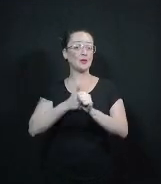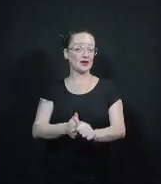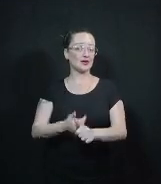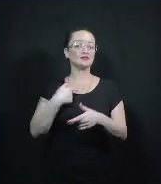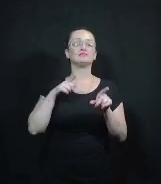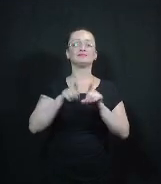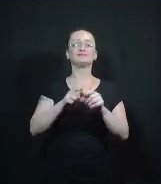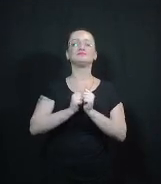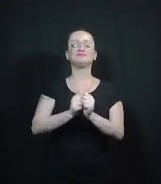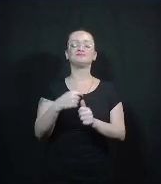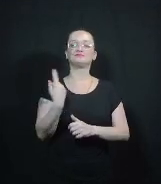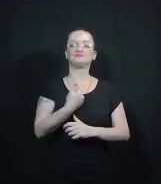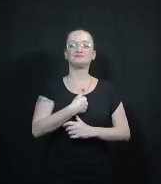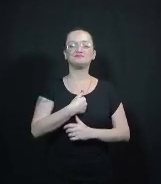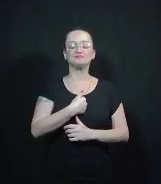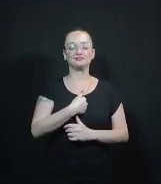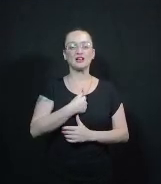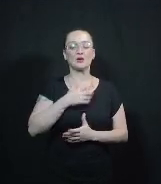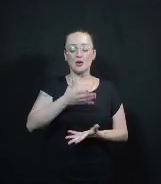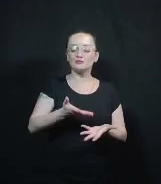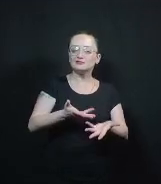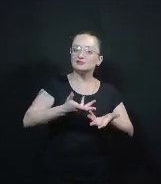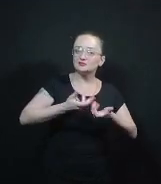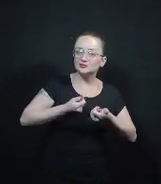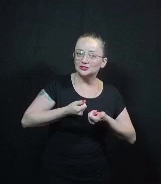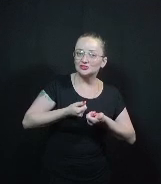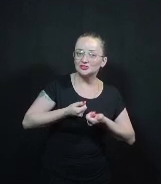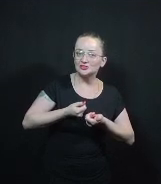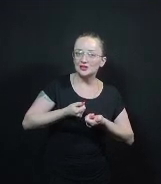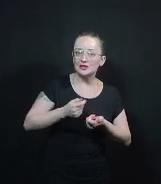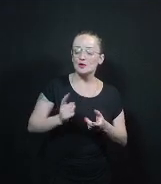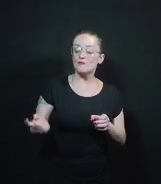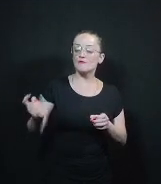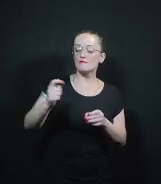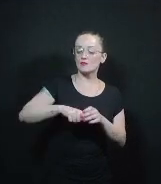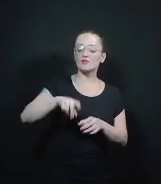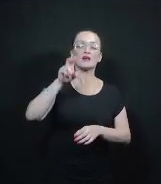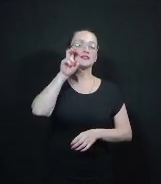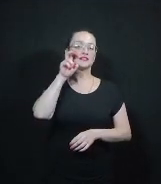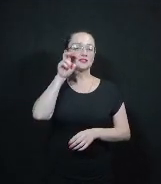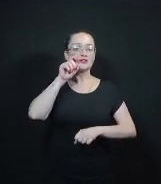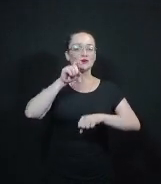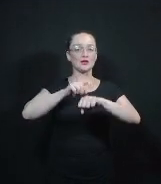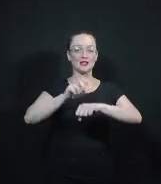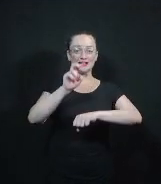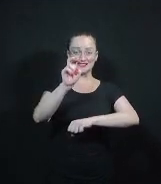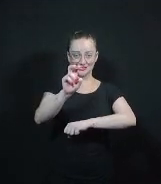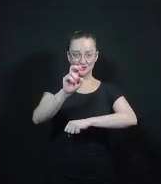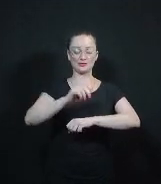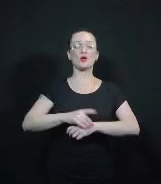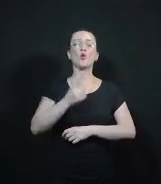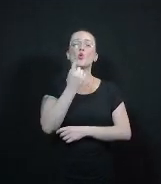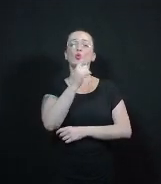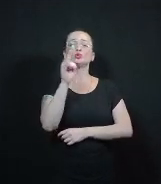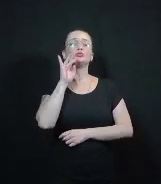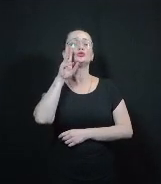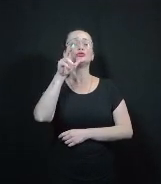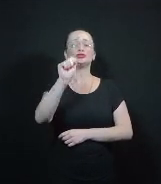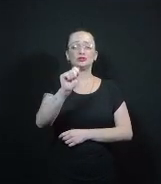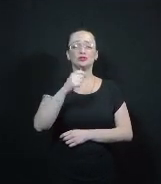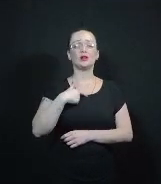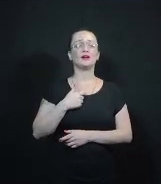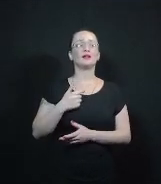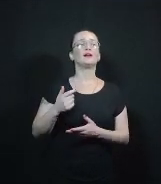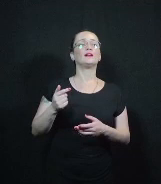acompanhando a gente, fica um convite para voltarem na quinta-feira às 5 horas, que é o último dia do Cidadania